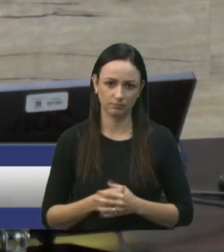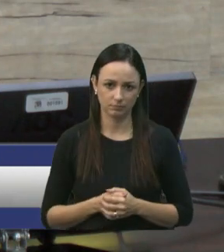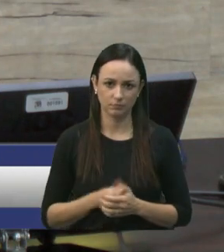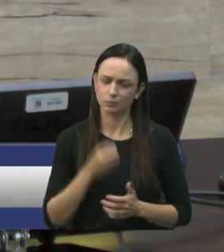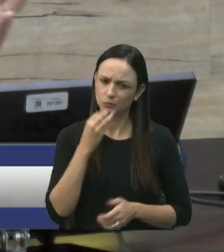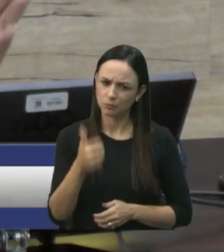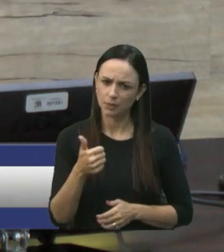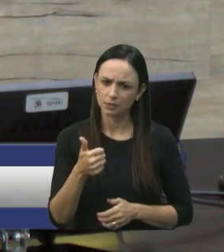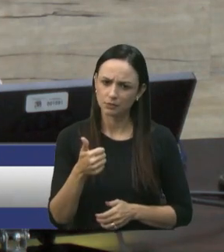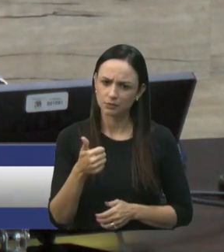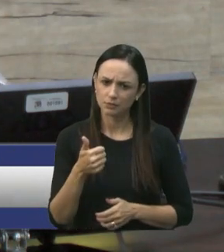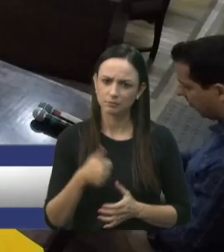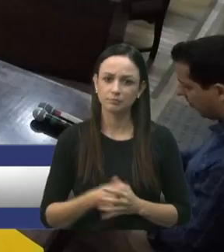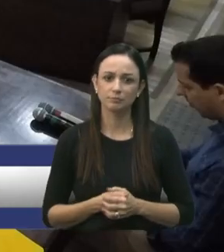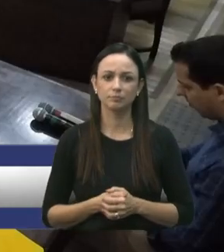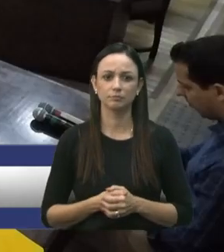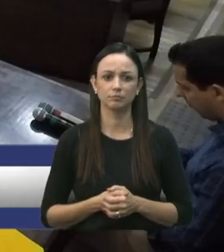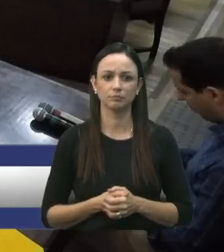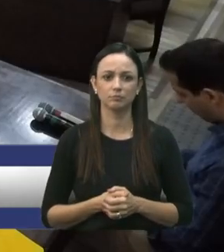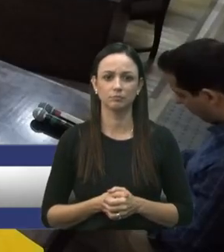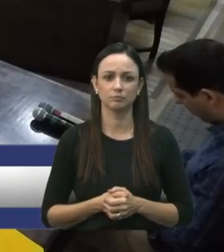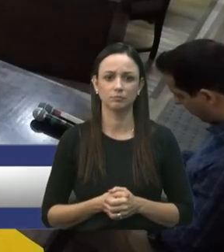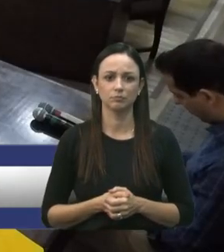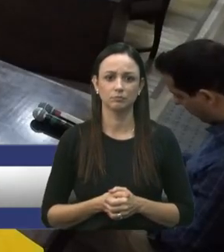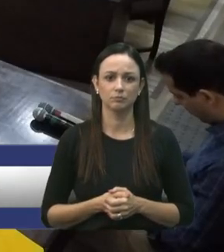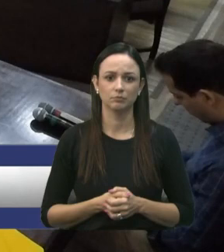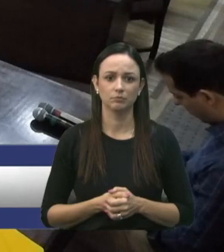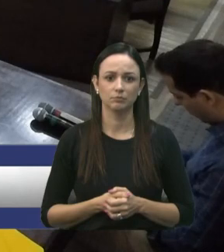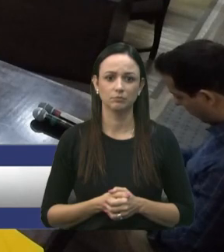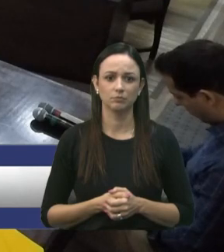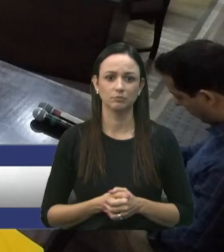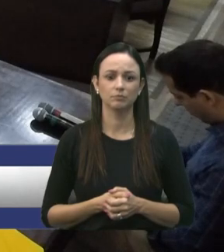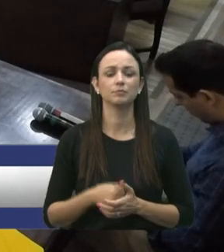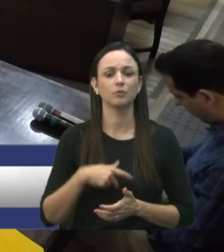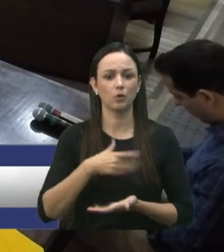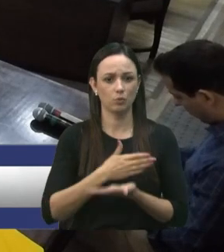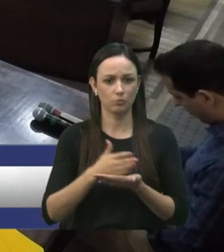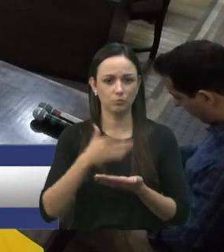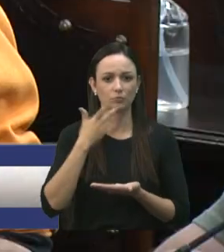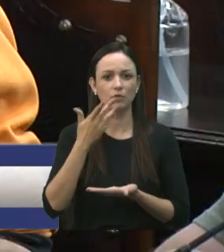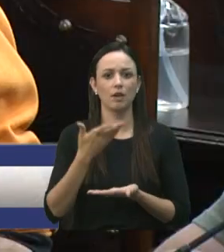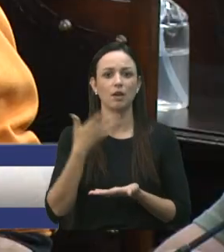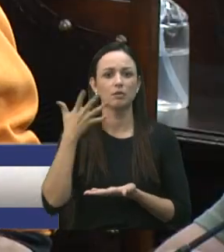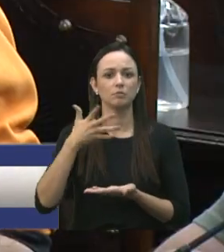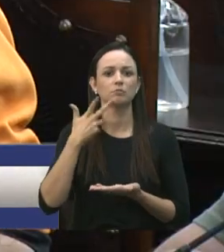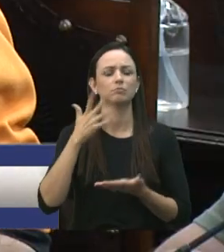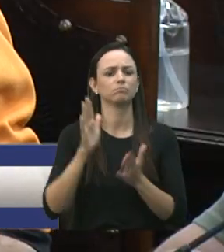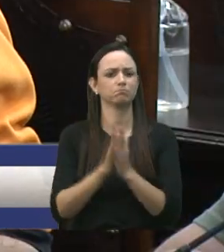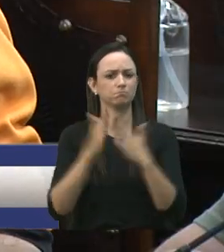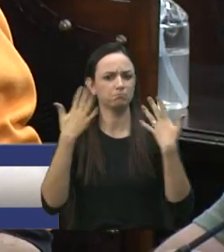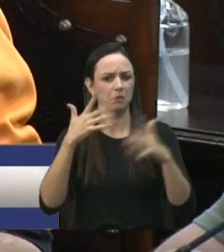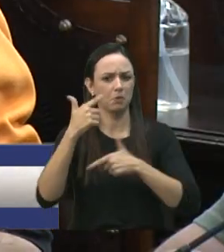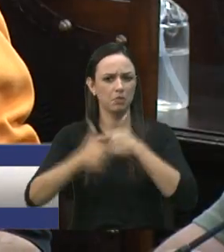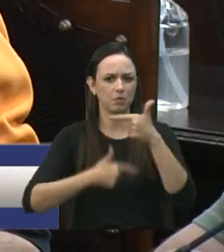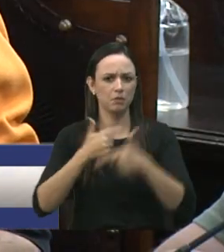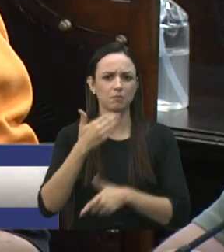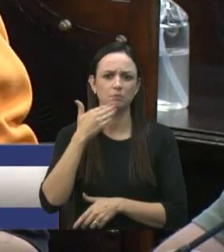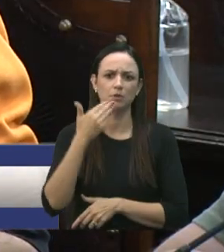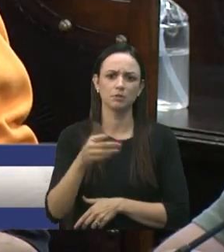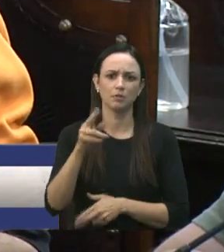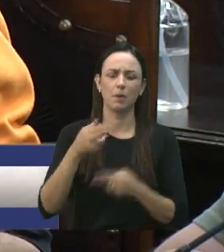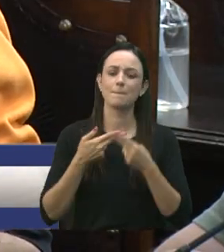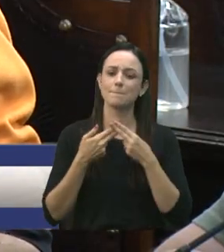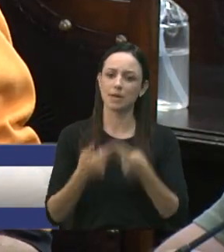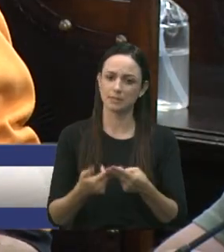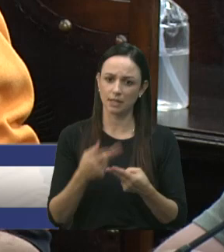bem quanto a isso? Não, secretário, eu comecei a minha fala, inclusive, parabenizando pelo trabalho, senhor, e pedindo até vossa